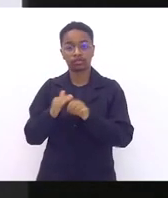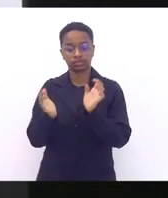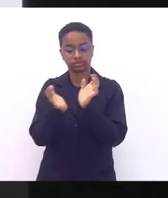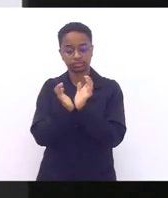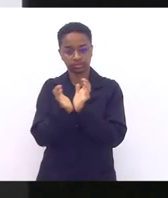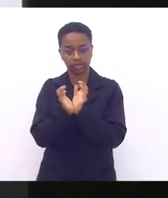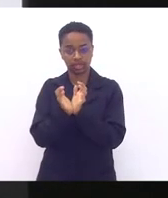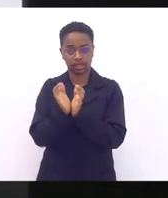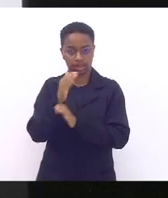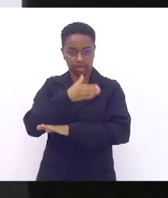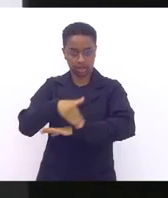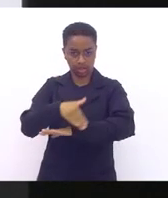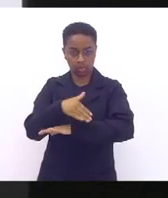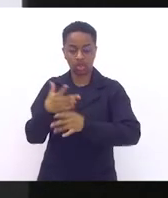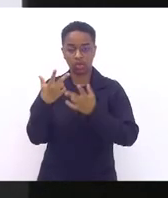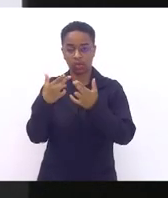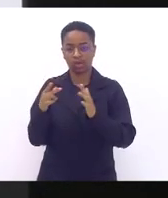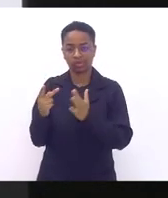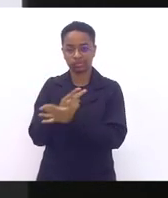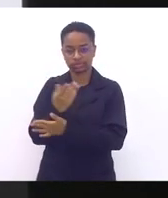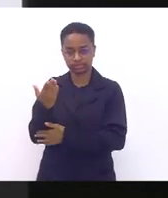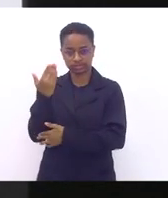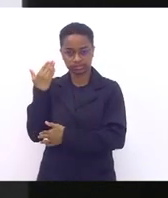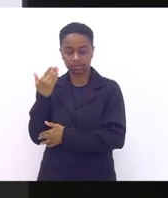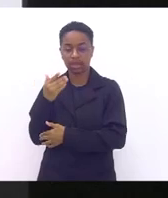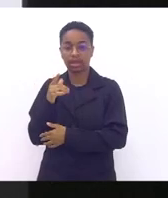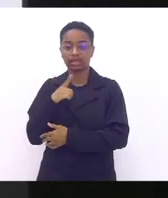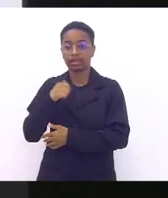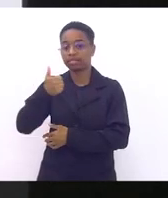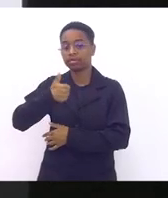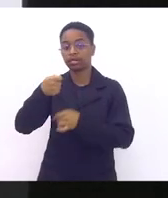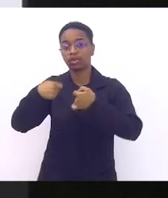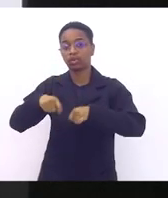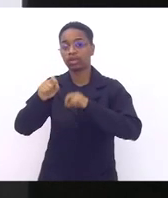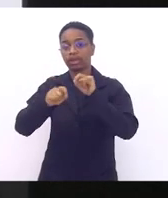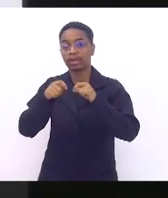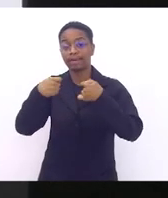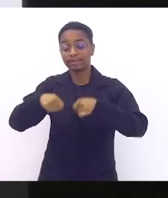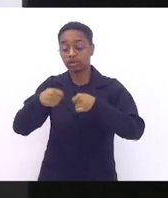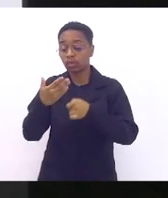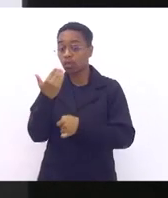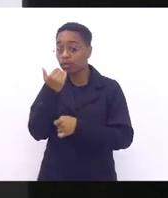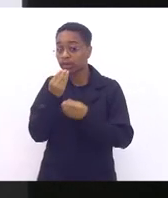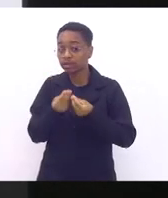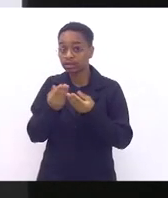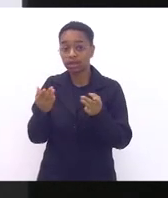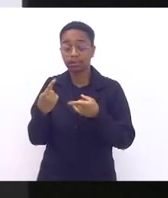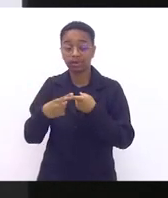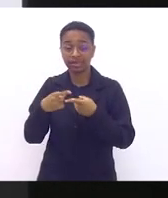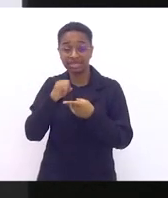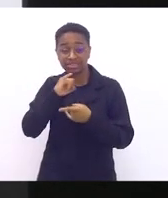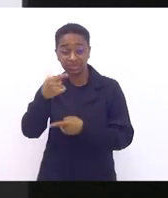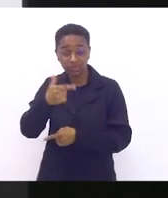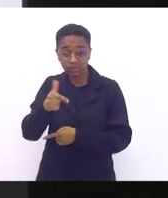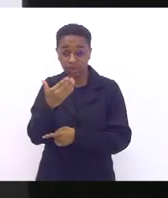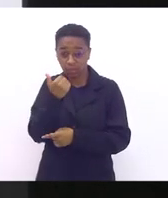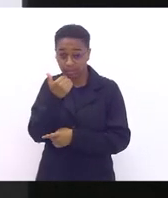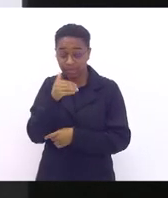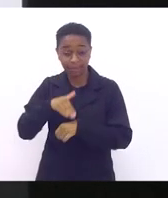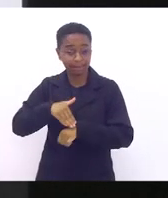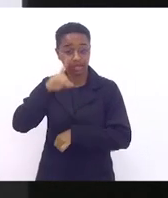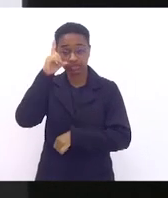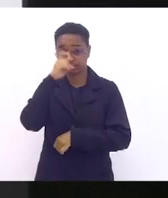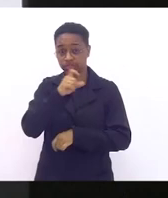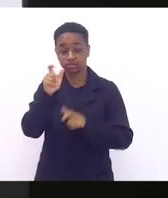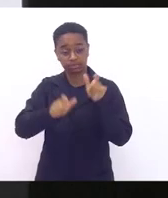como nós conversamos agora recentemente, a primeira demanda tem que ter alimentação, porque, se não tiver alimentação, dificulta as pessoas